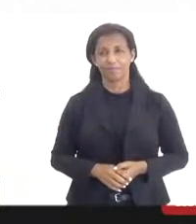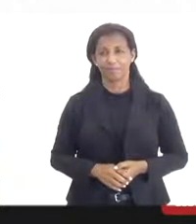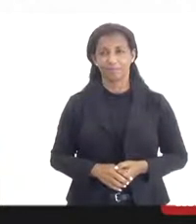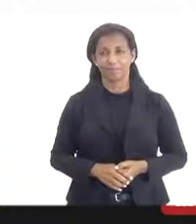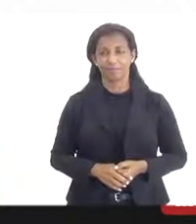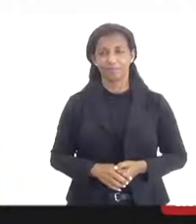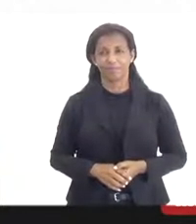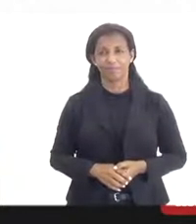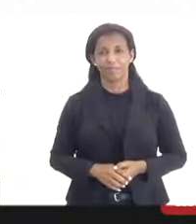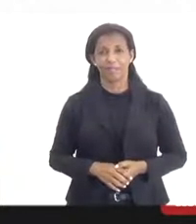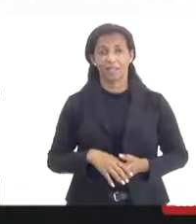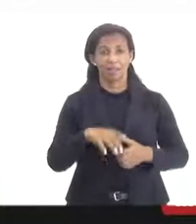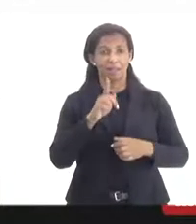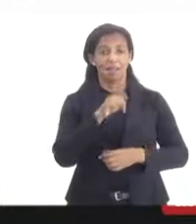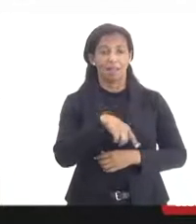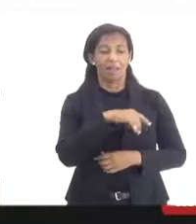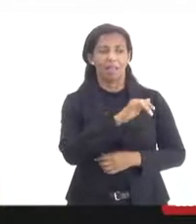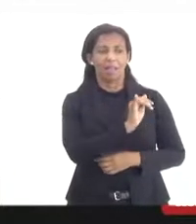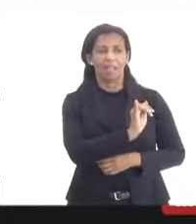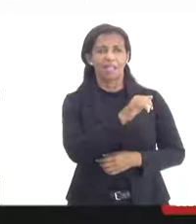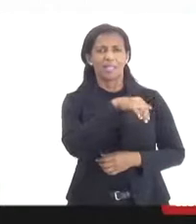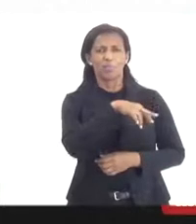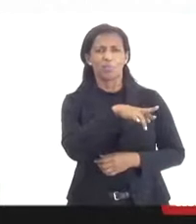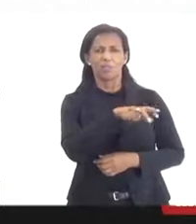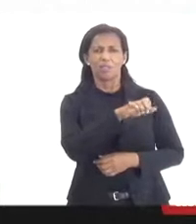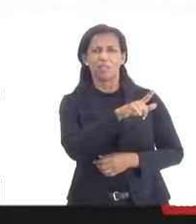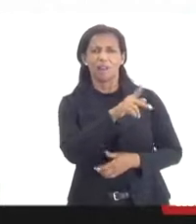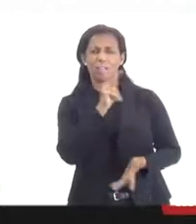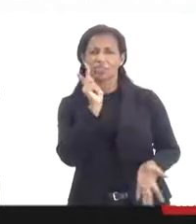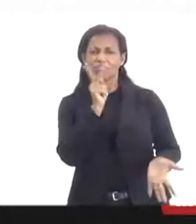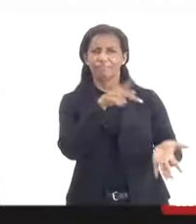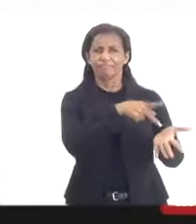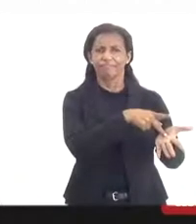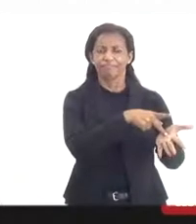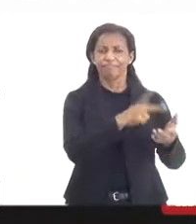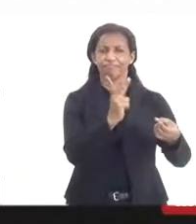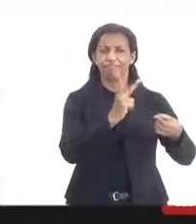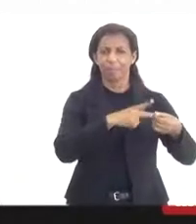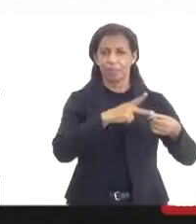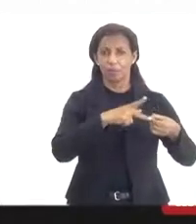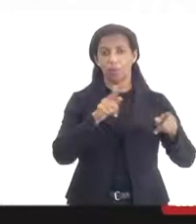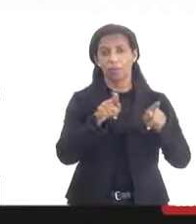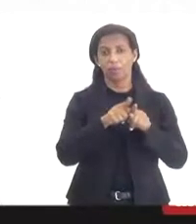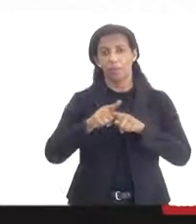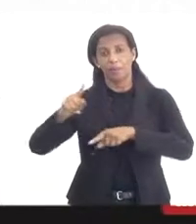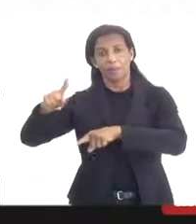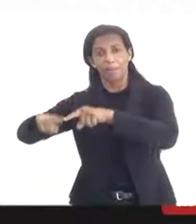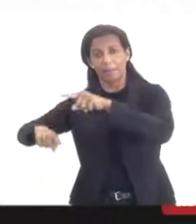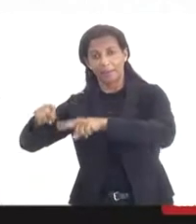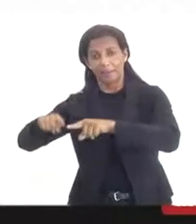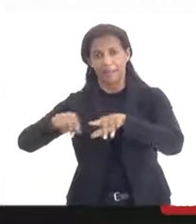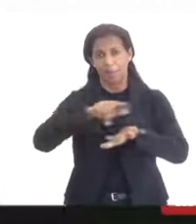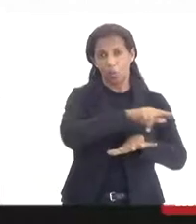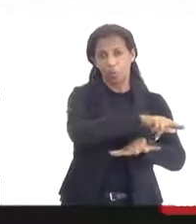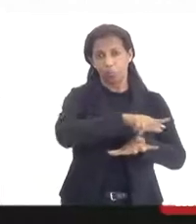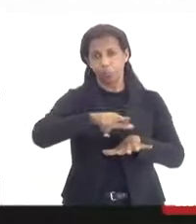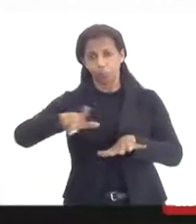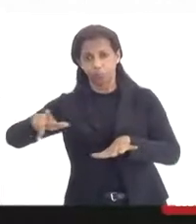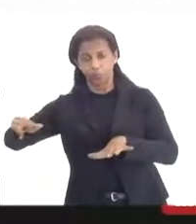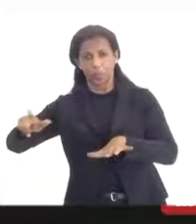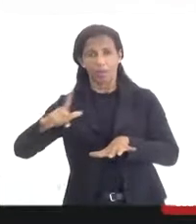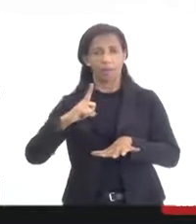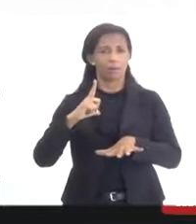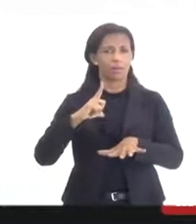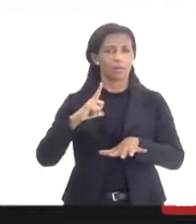a imunidade do petróleo e derivados, né, que repercute, claro,